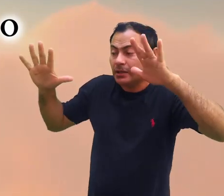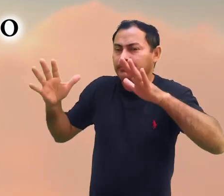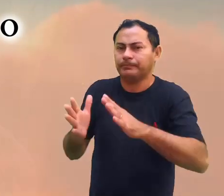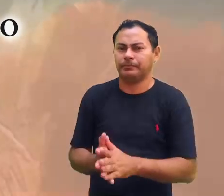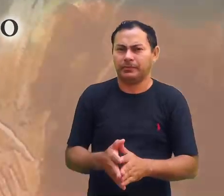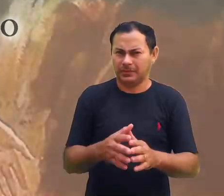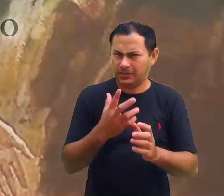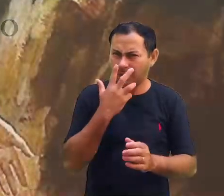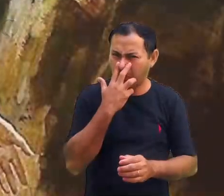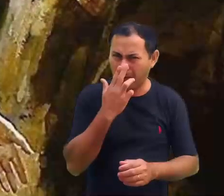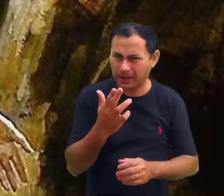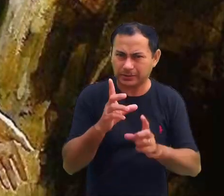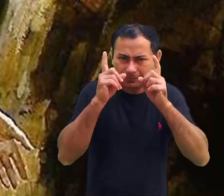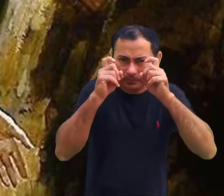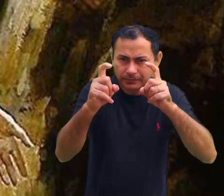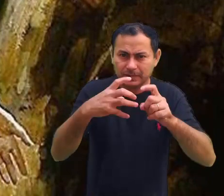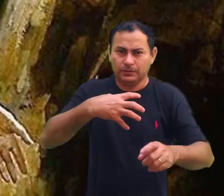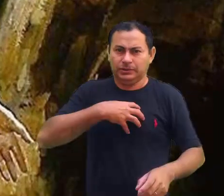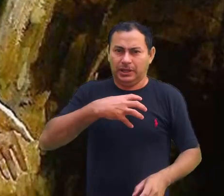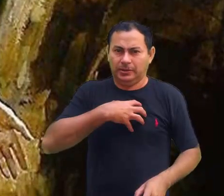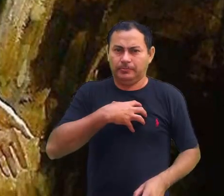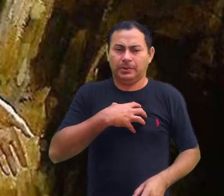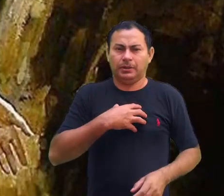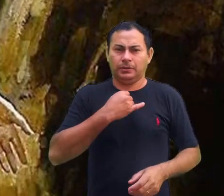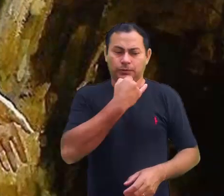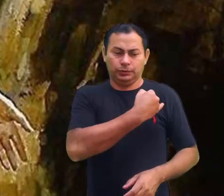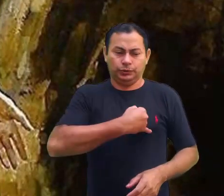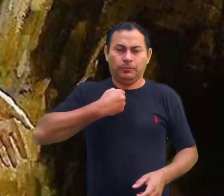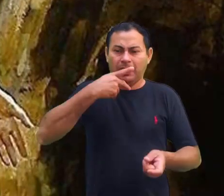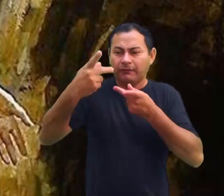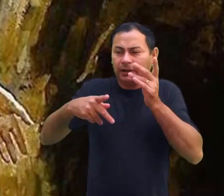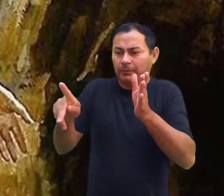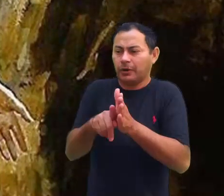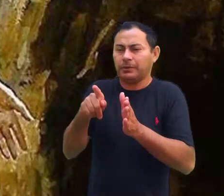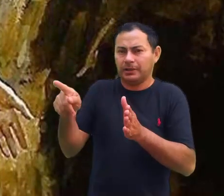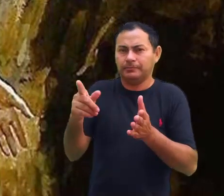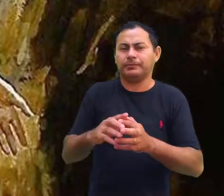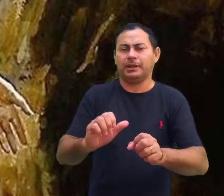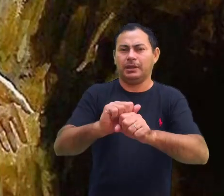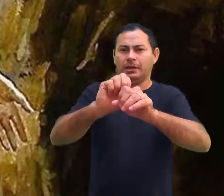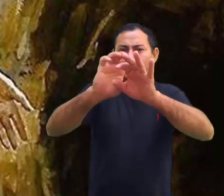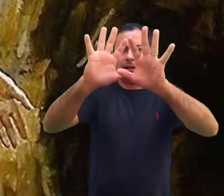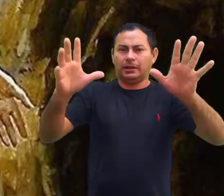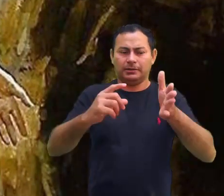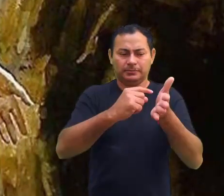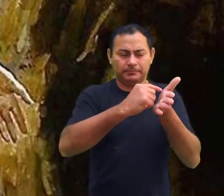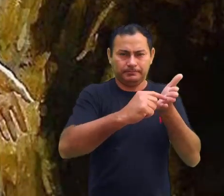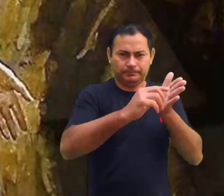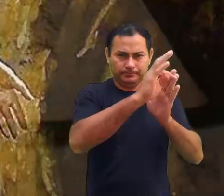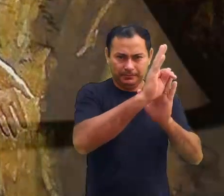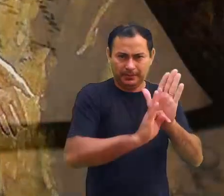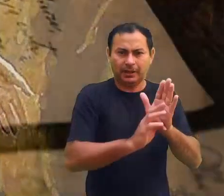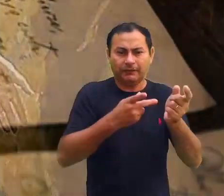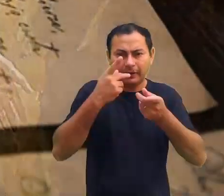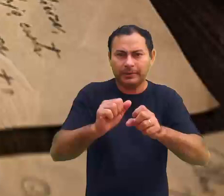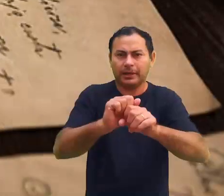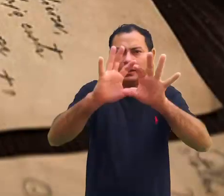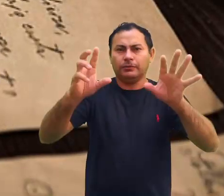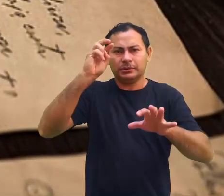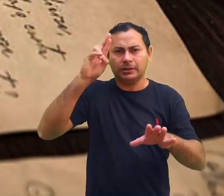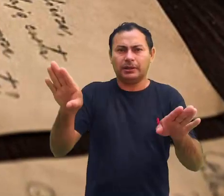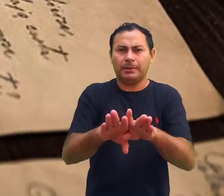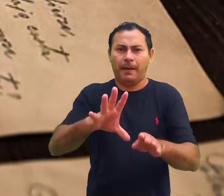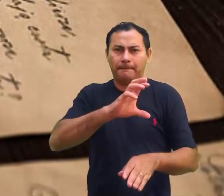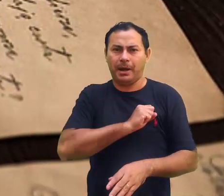colocaram. Vocês não acham interessante a maneira como João se refere a ele mesmo? É claro que nesta passagem ele deixa implícito